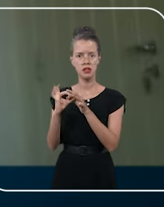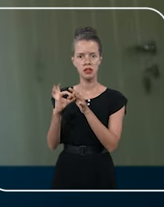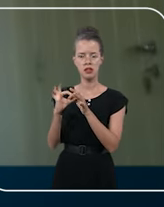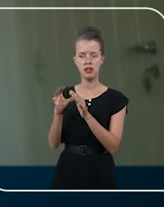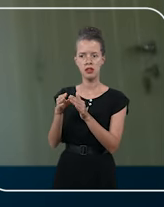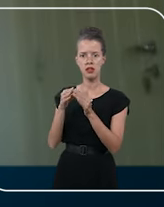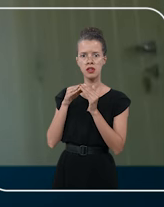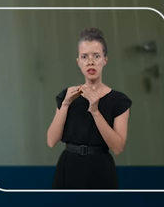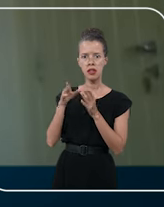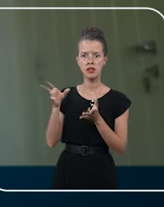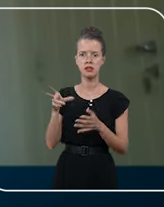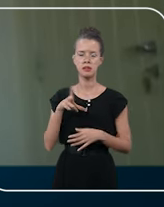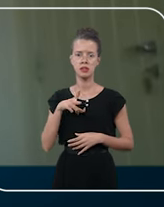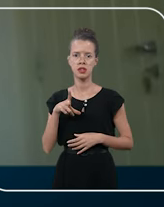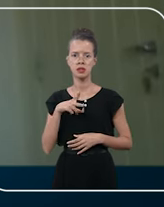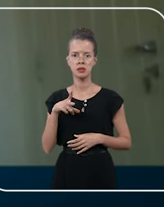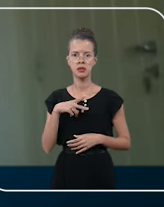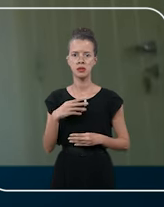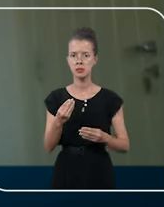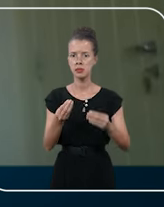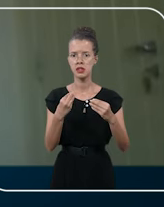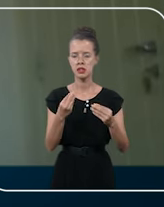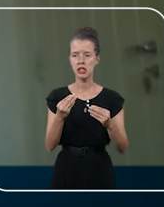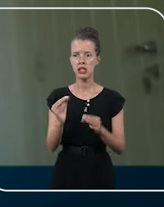hospitais privados para que eles forneçam